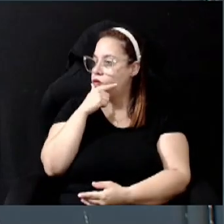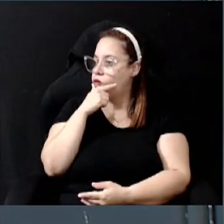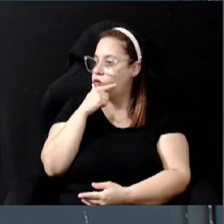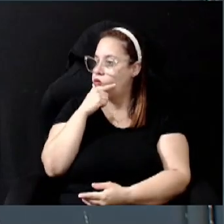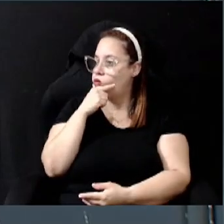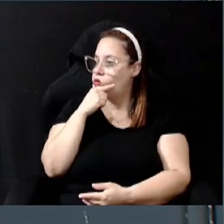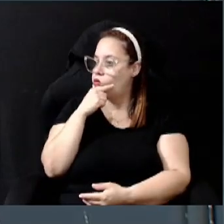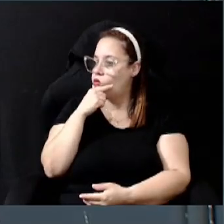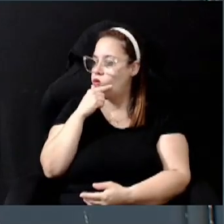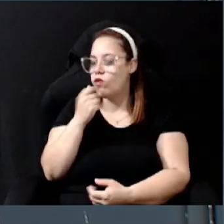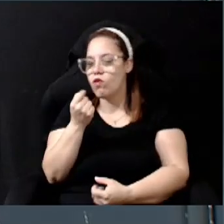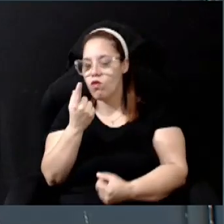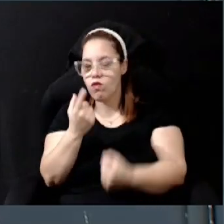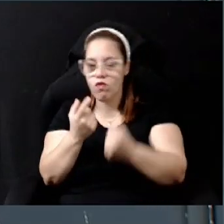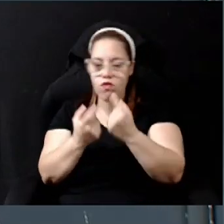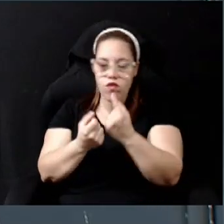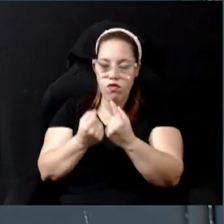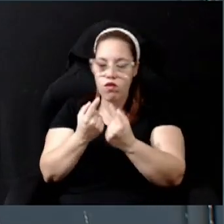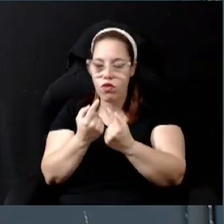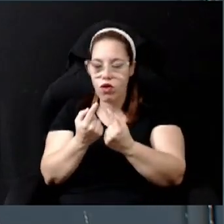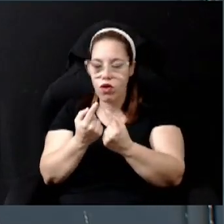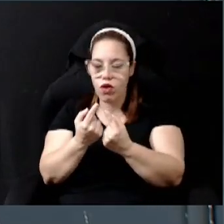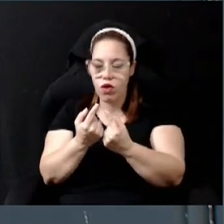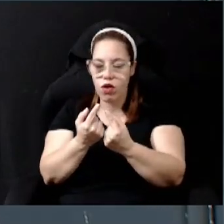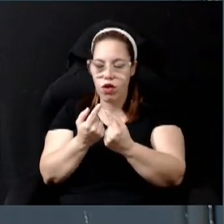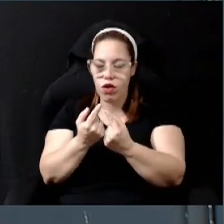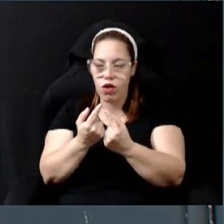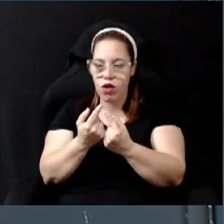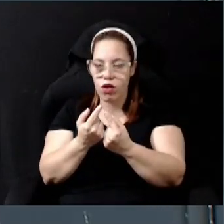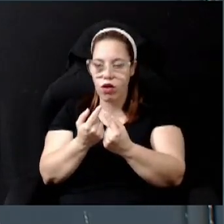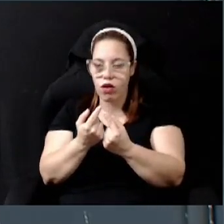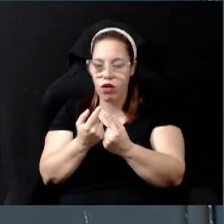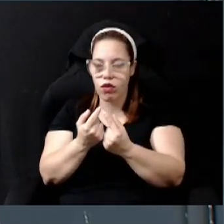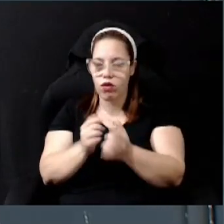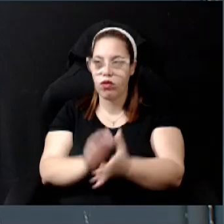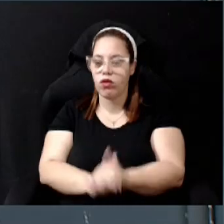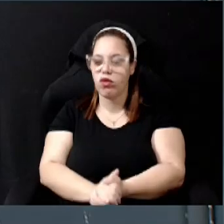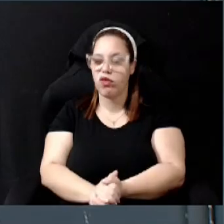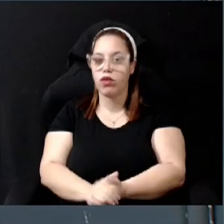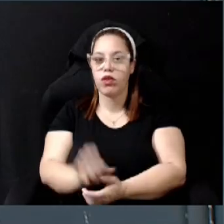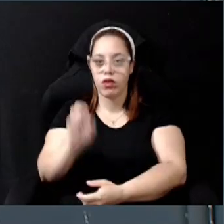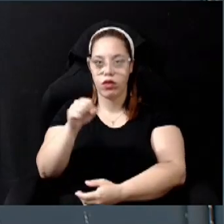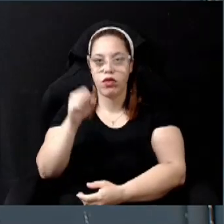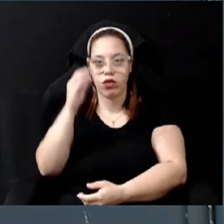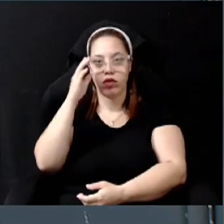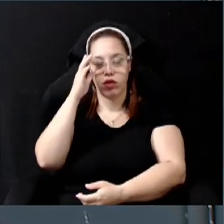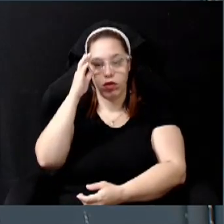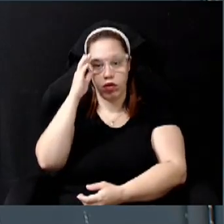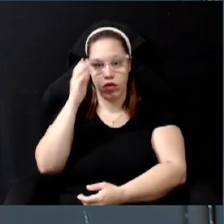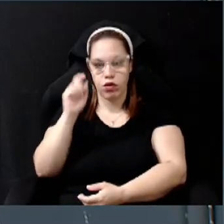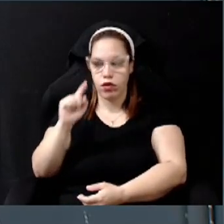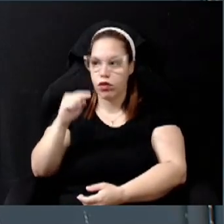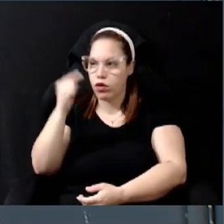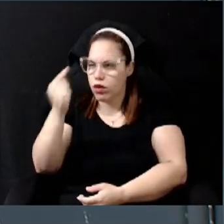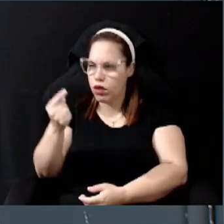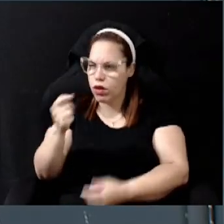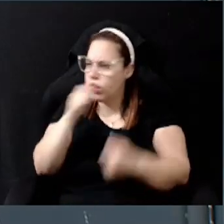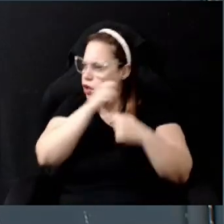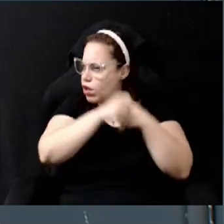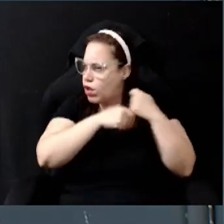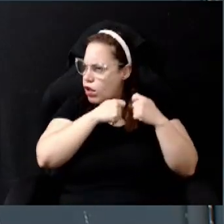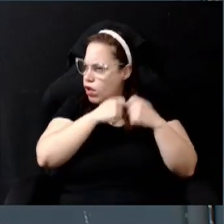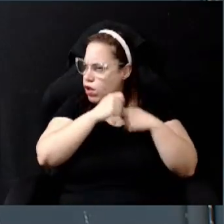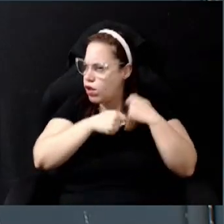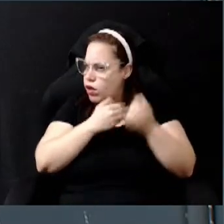aí, essa loja Império Usuri é sua? Sim. Então, além de fazer trança, você começou a